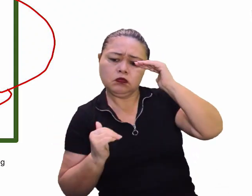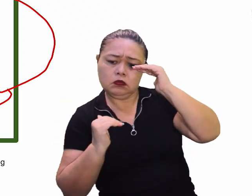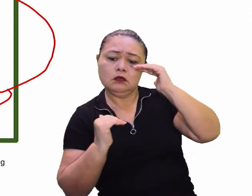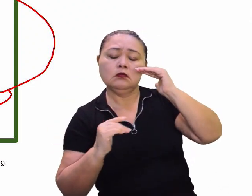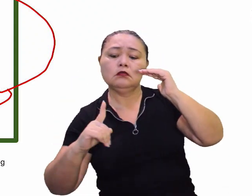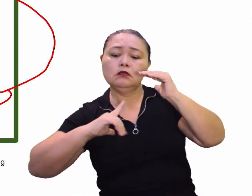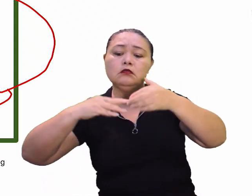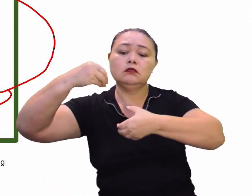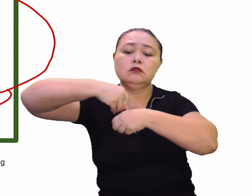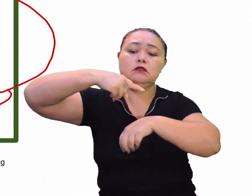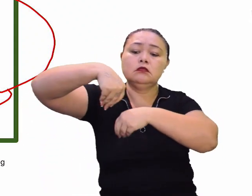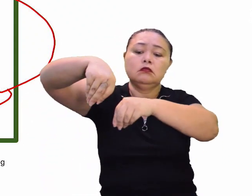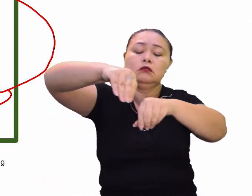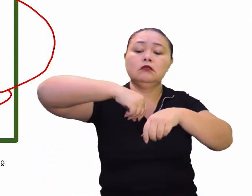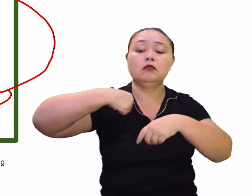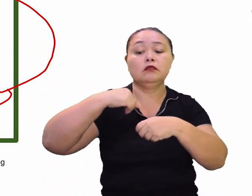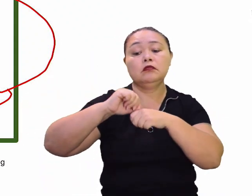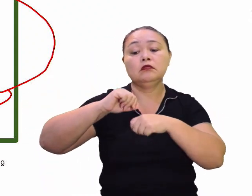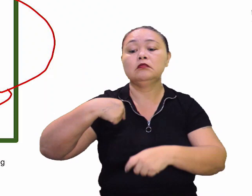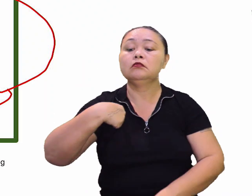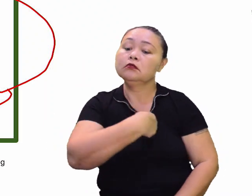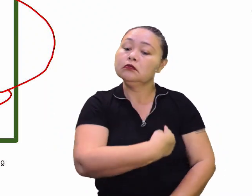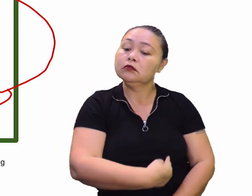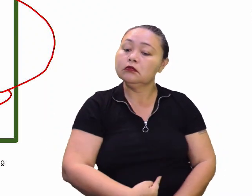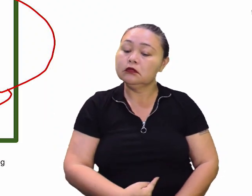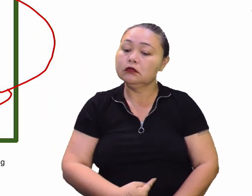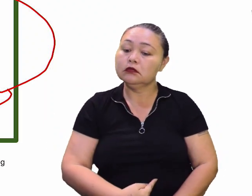desigualdade dentro do território chinês. E só lembrando,